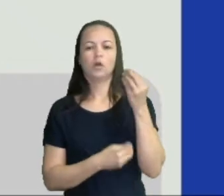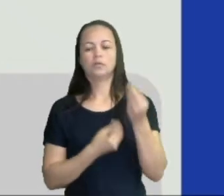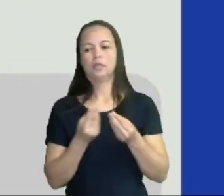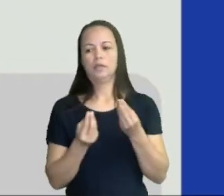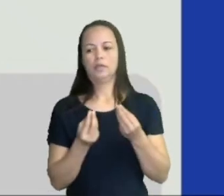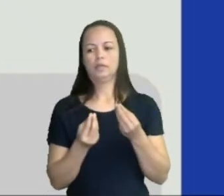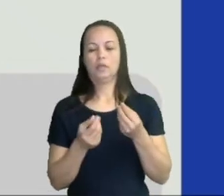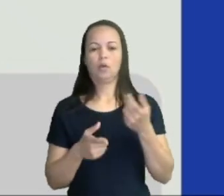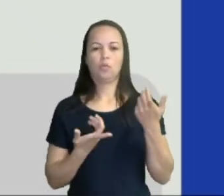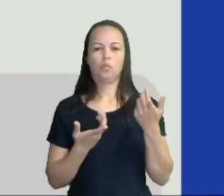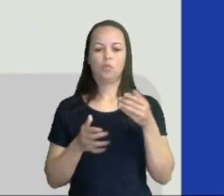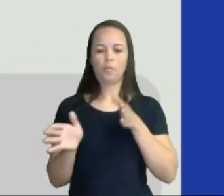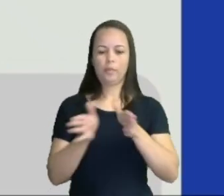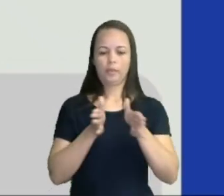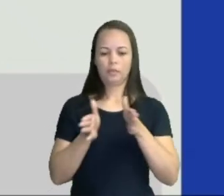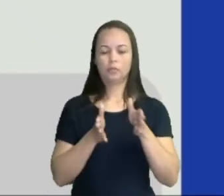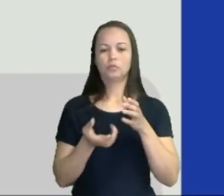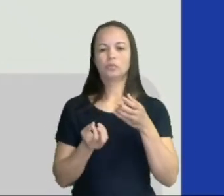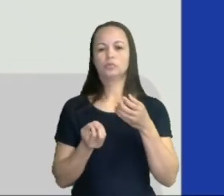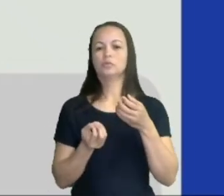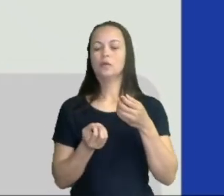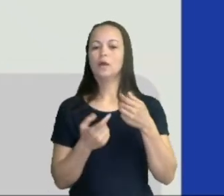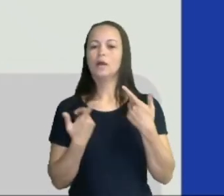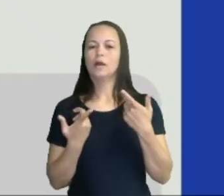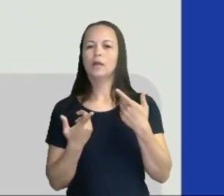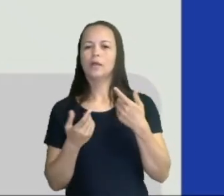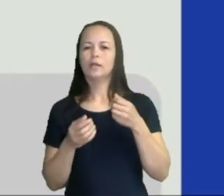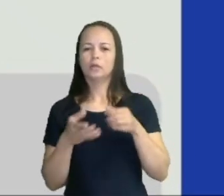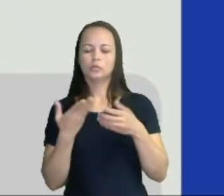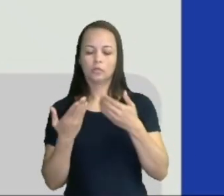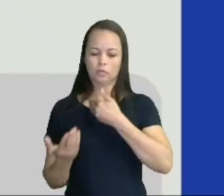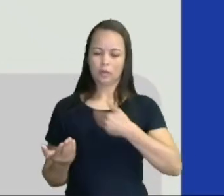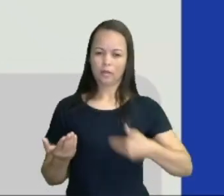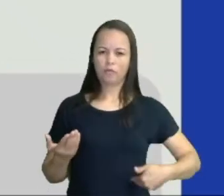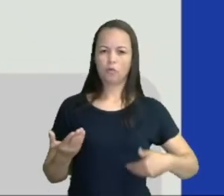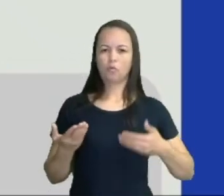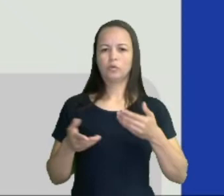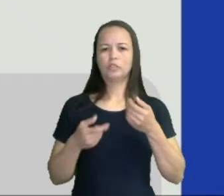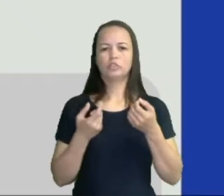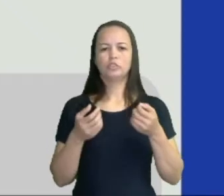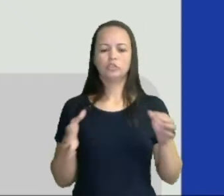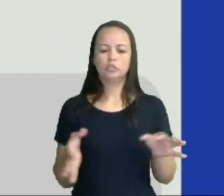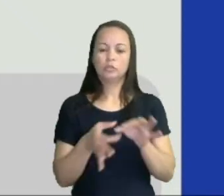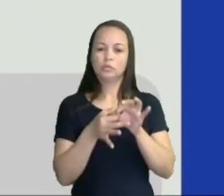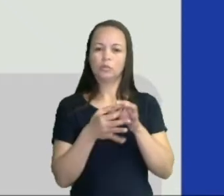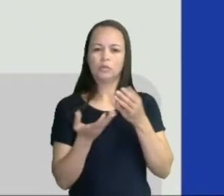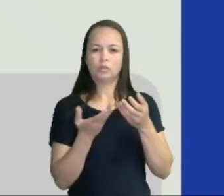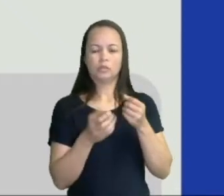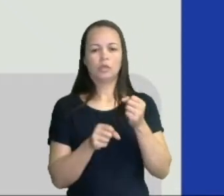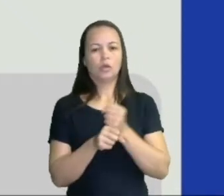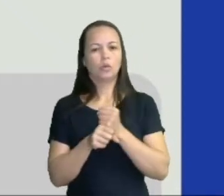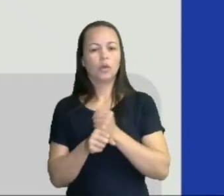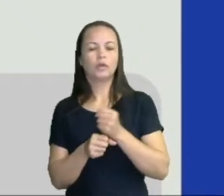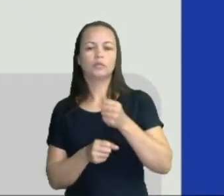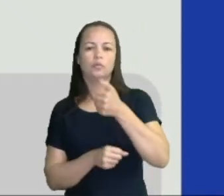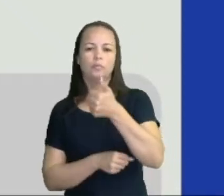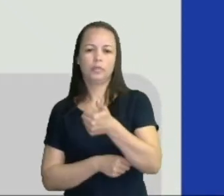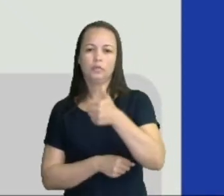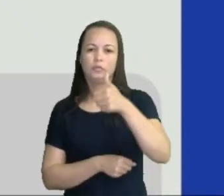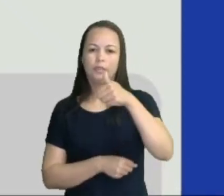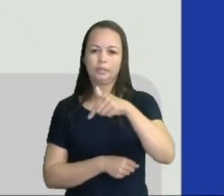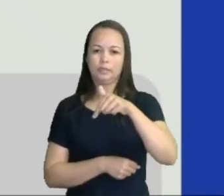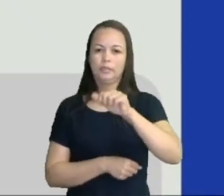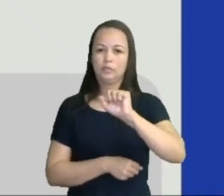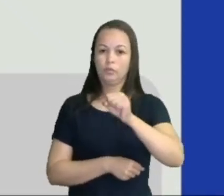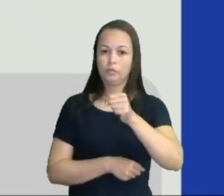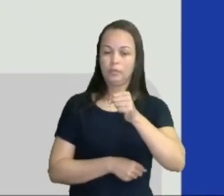é quando se tem um governo que destitui o governo revolucionário instituído em 1786 e